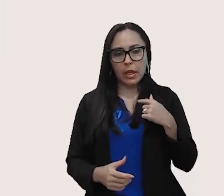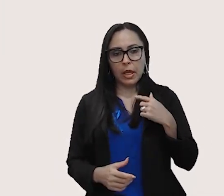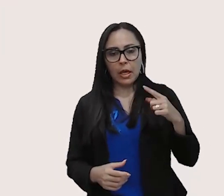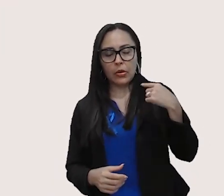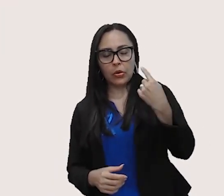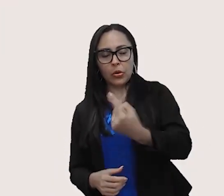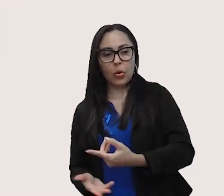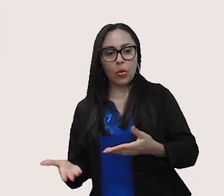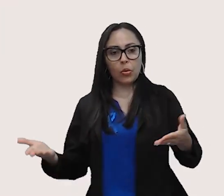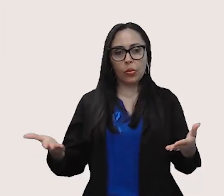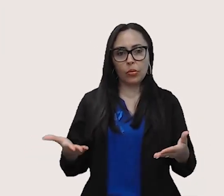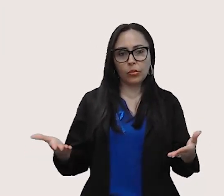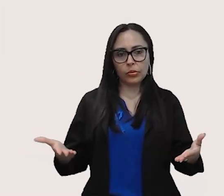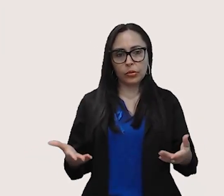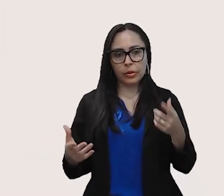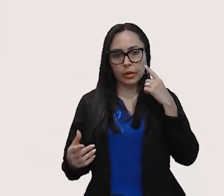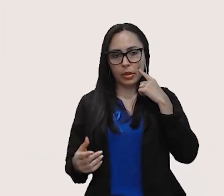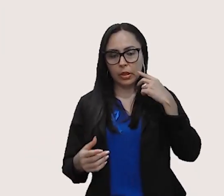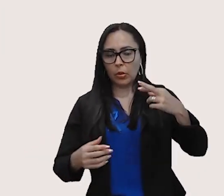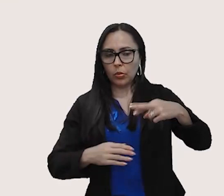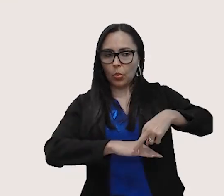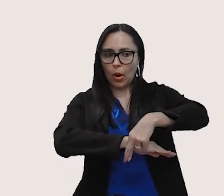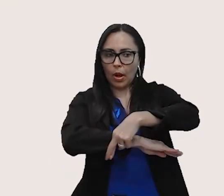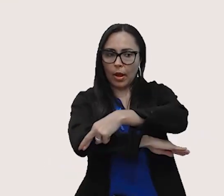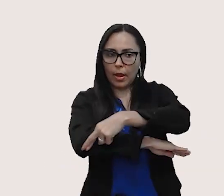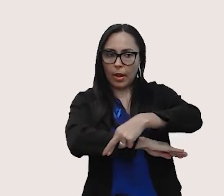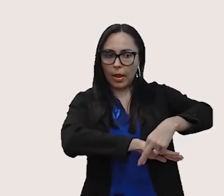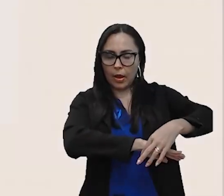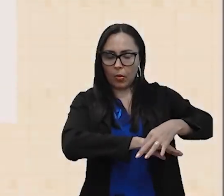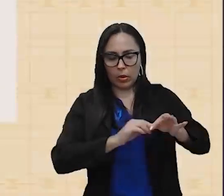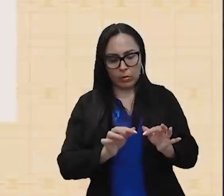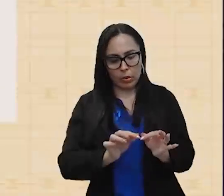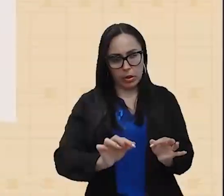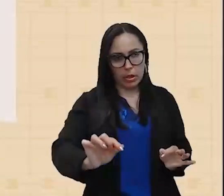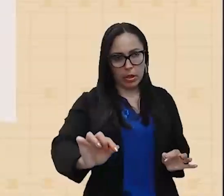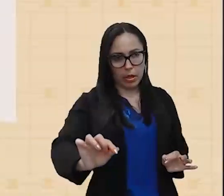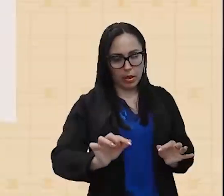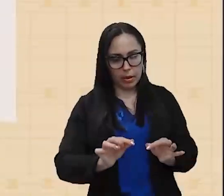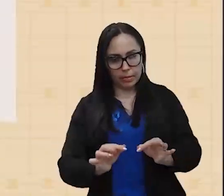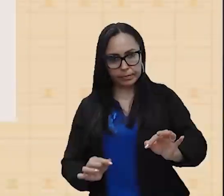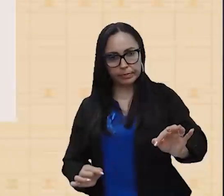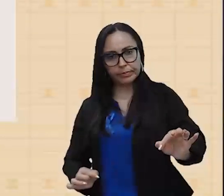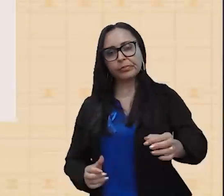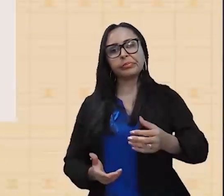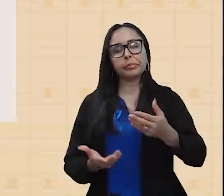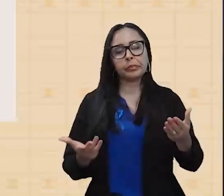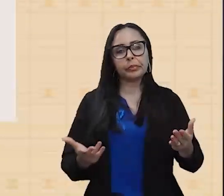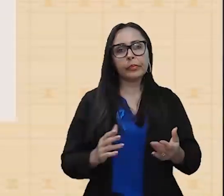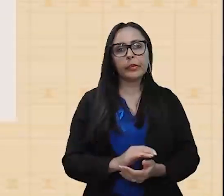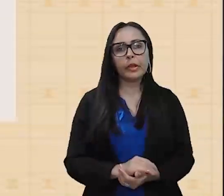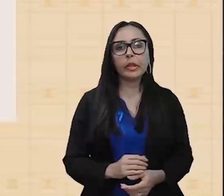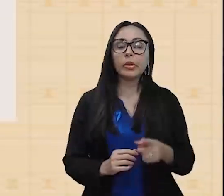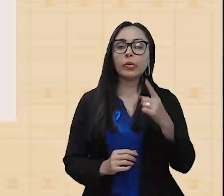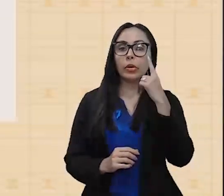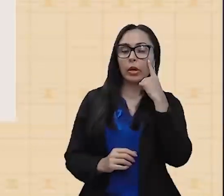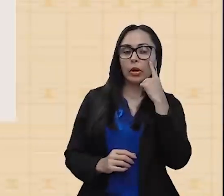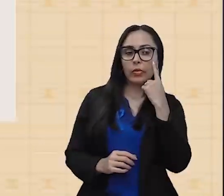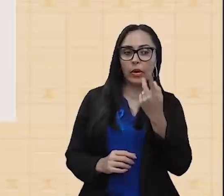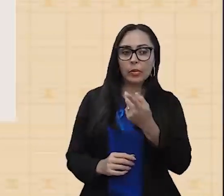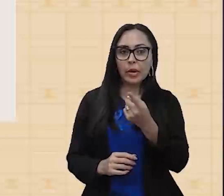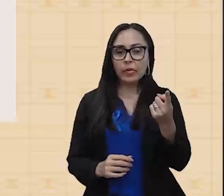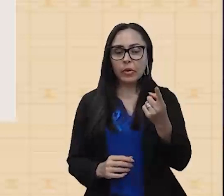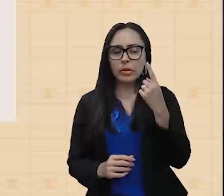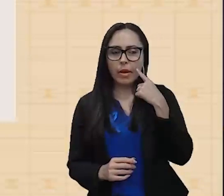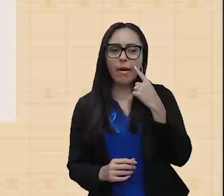gente a medida hoje numa régua, numa trena, em um padrão mais definido de unidade de medida. Então, eu digo para você,